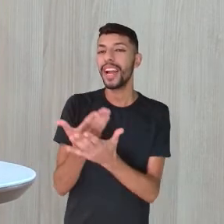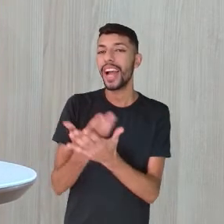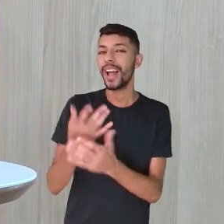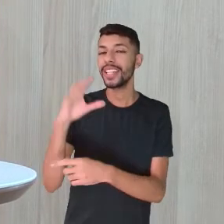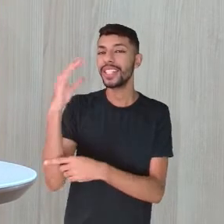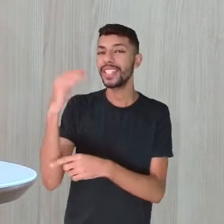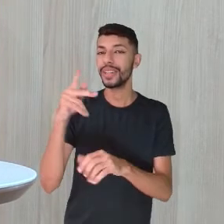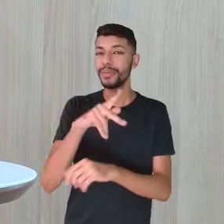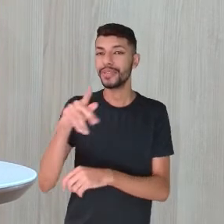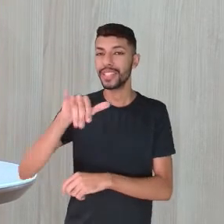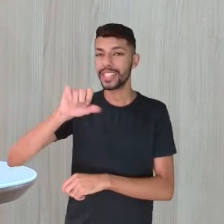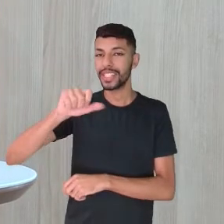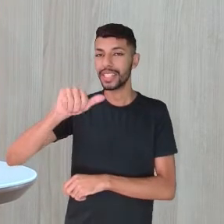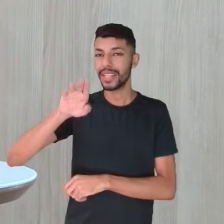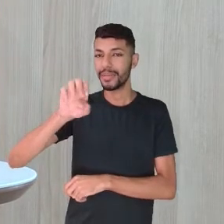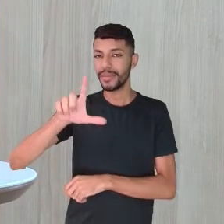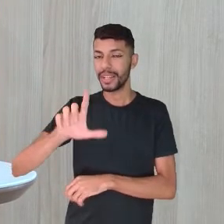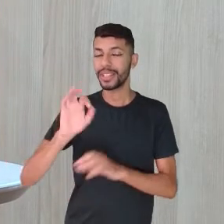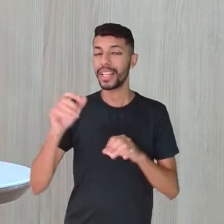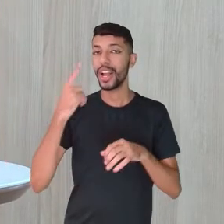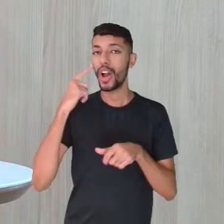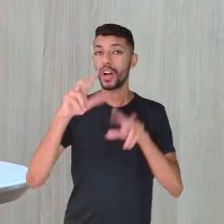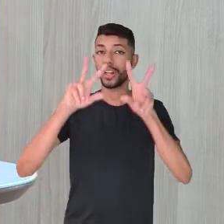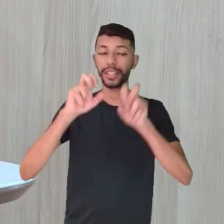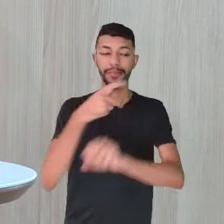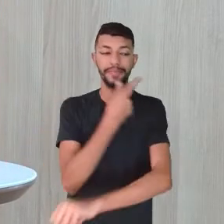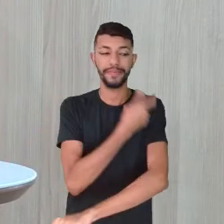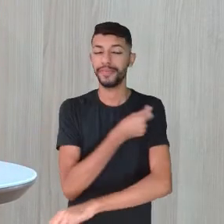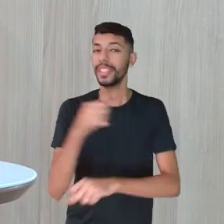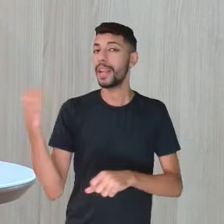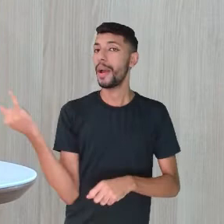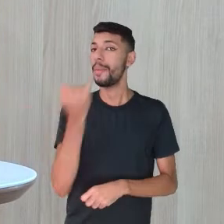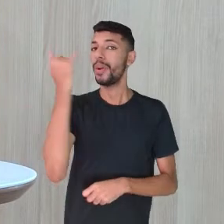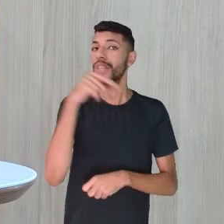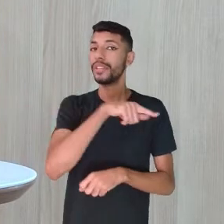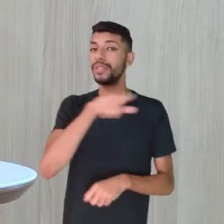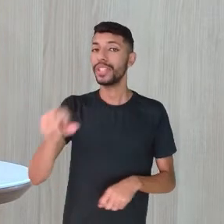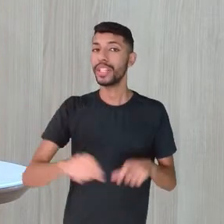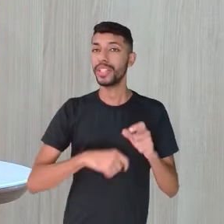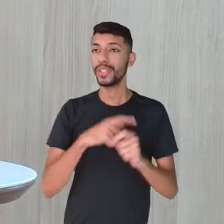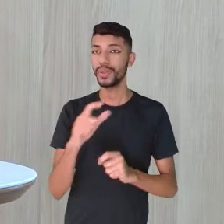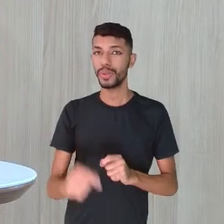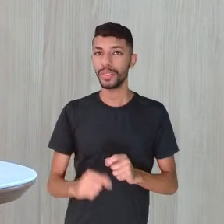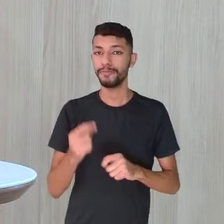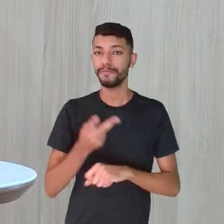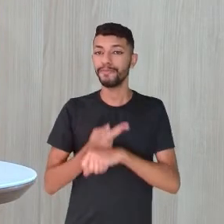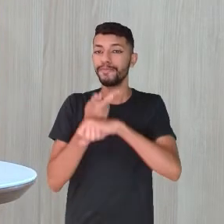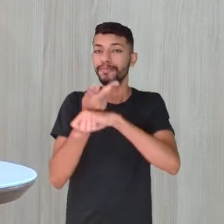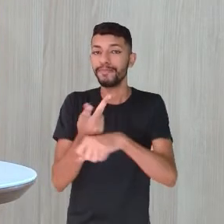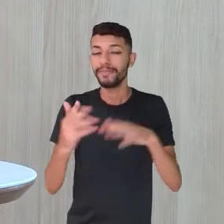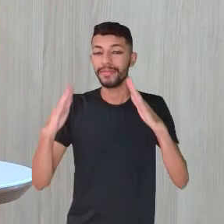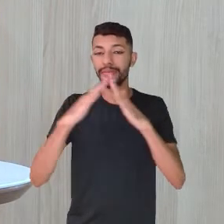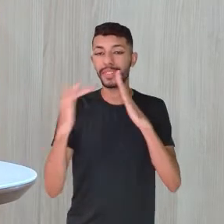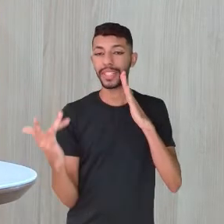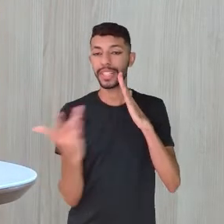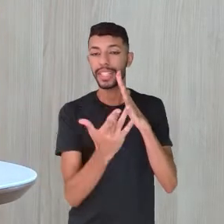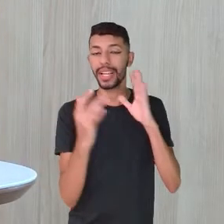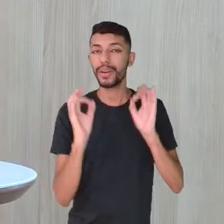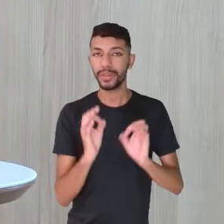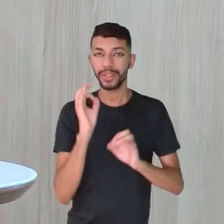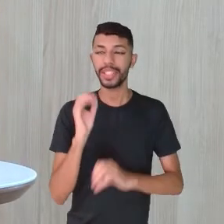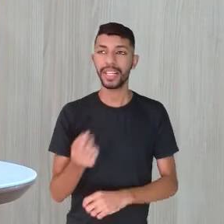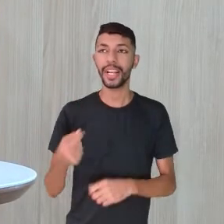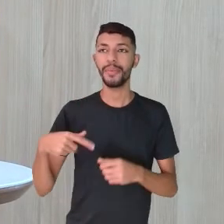E falando na questão das vacinas, é importante que vocês procurem os postos de saúde para completar o esquema vacinal. Lembrando